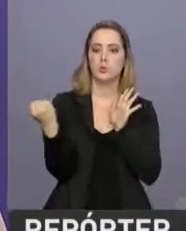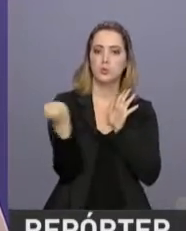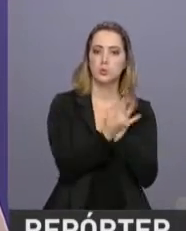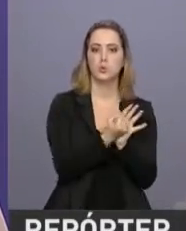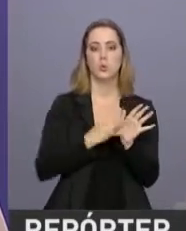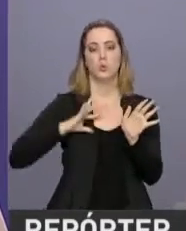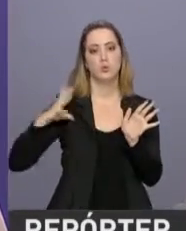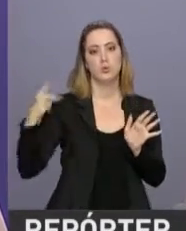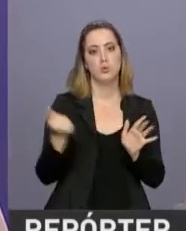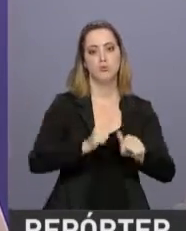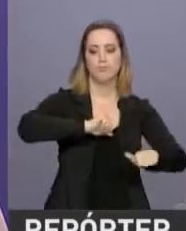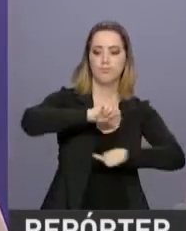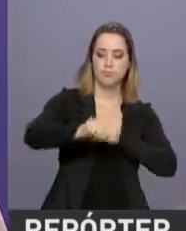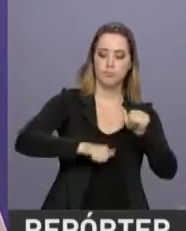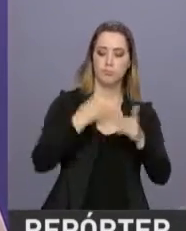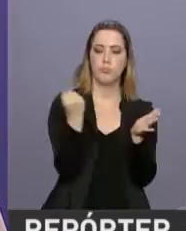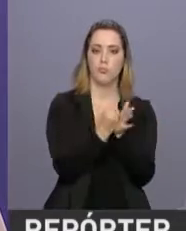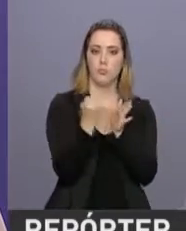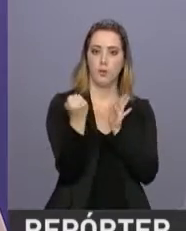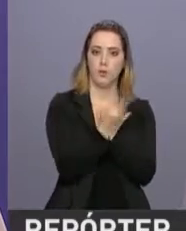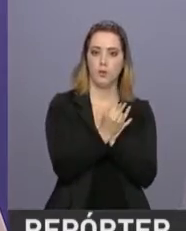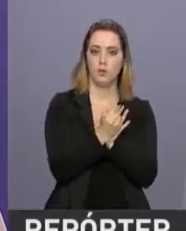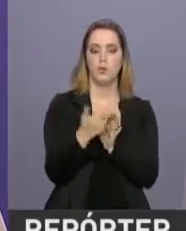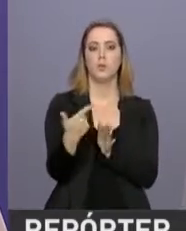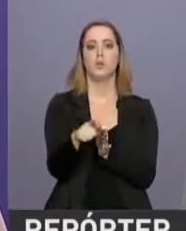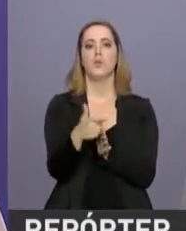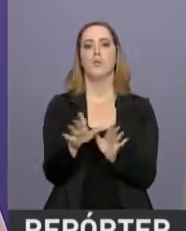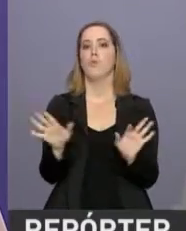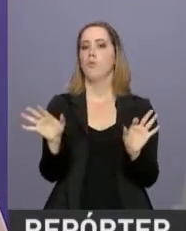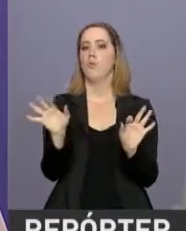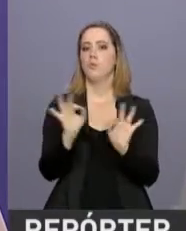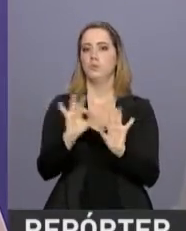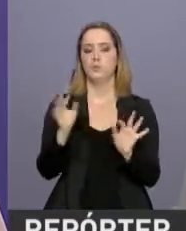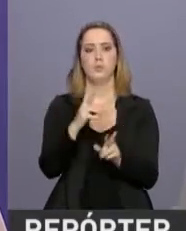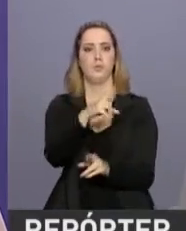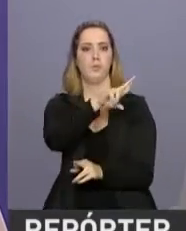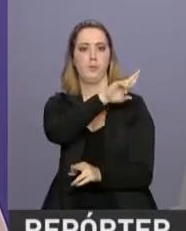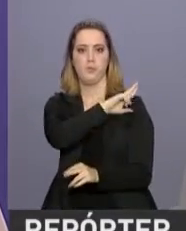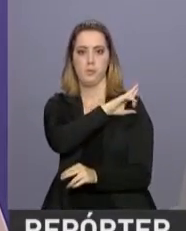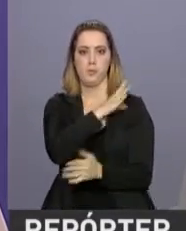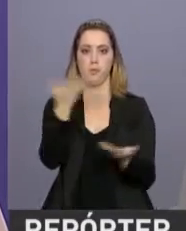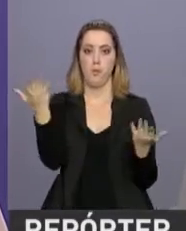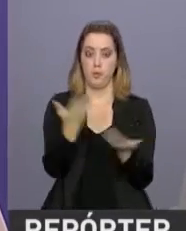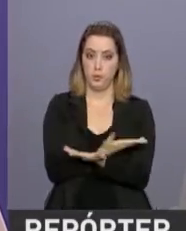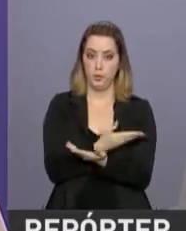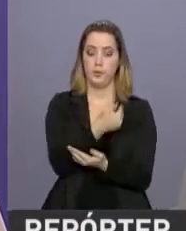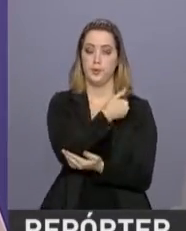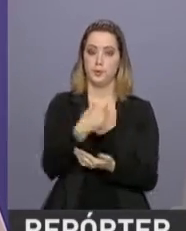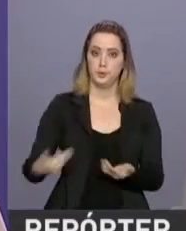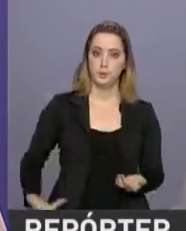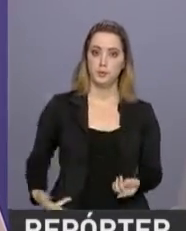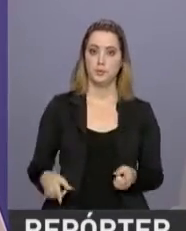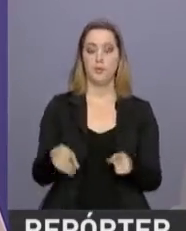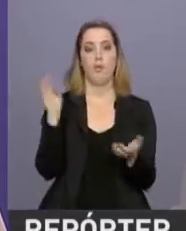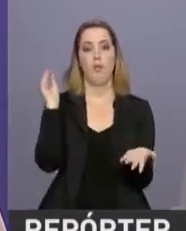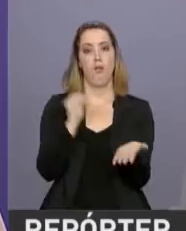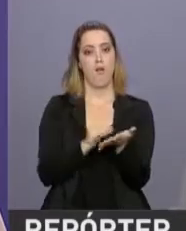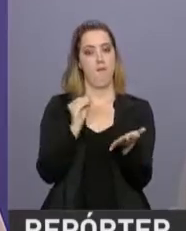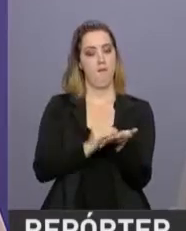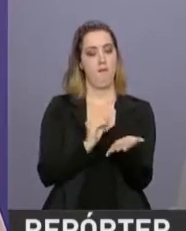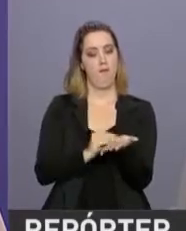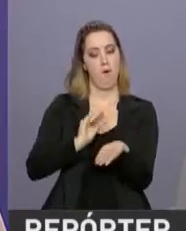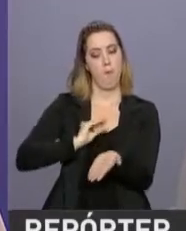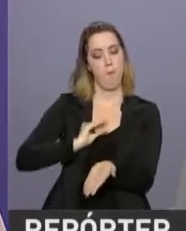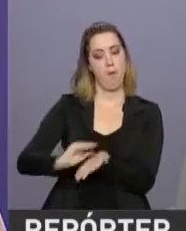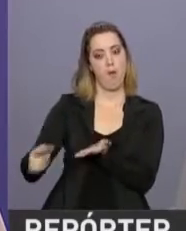as renovações de contratos. Não foi responsabilidade da atual gestão a insuficiência orçamentária